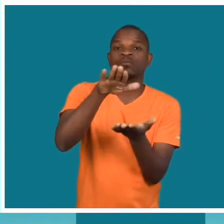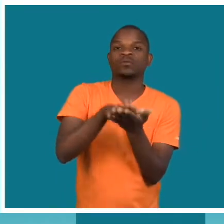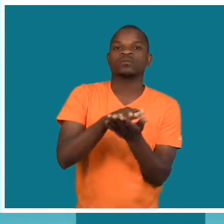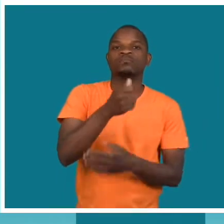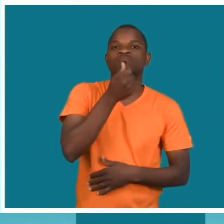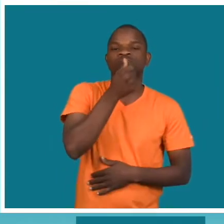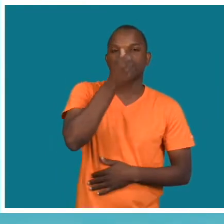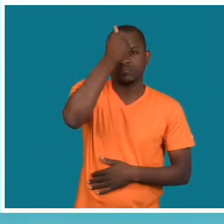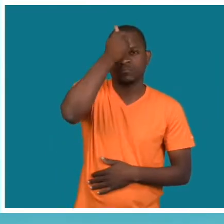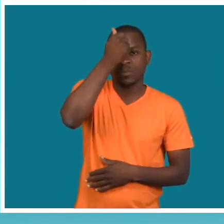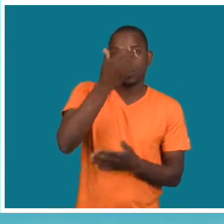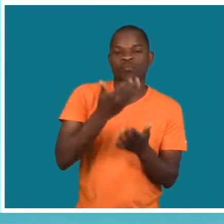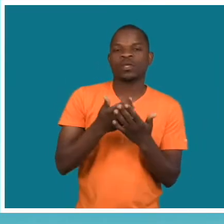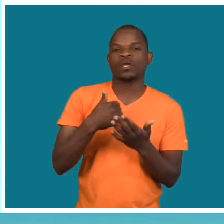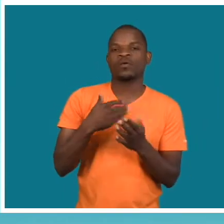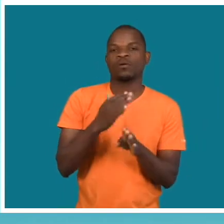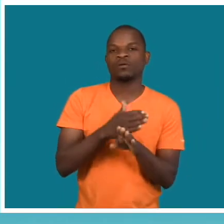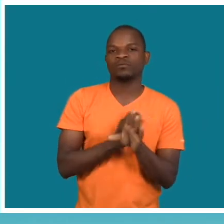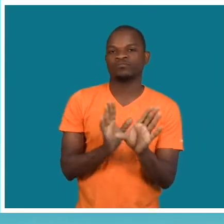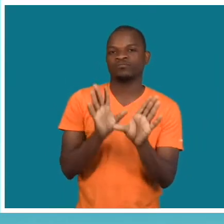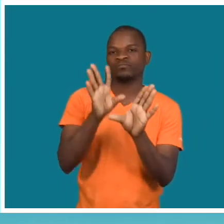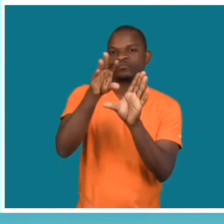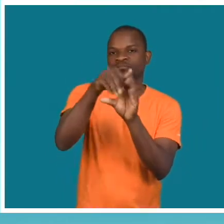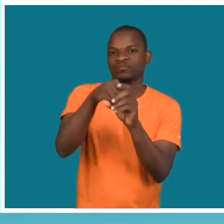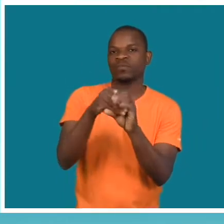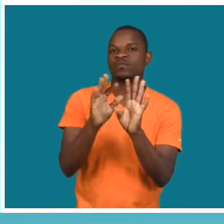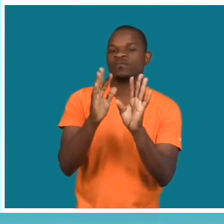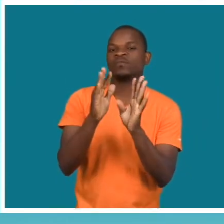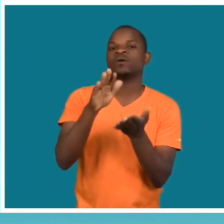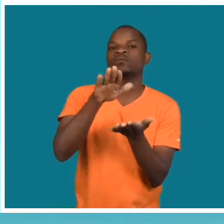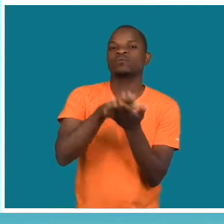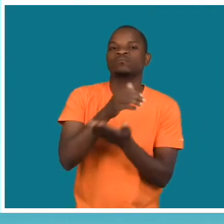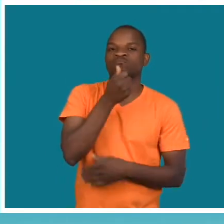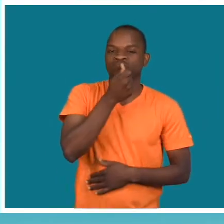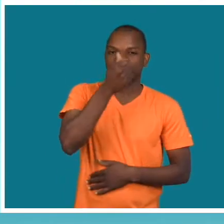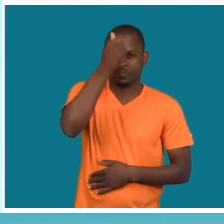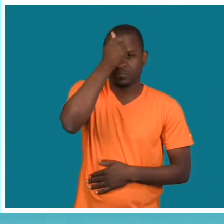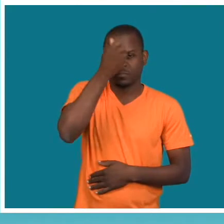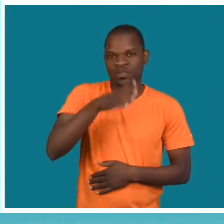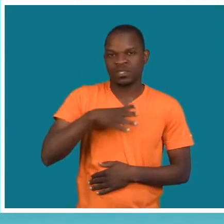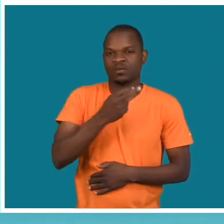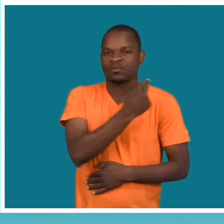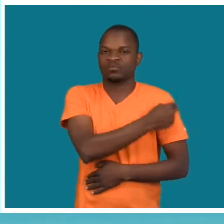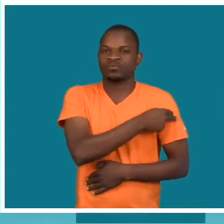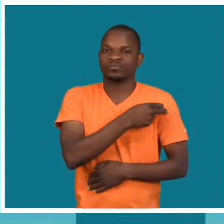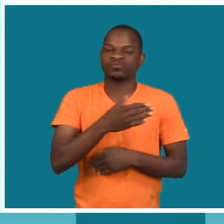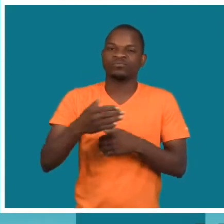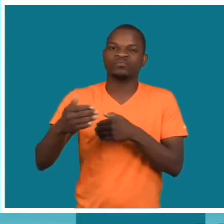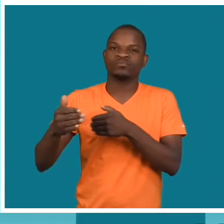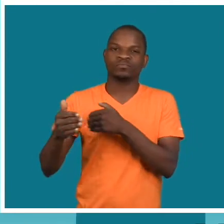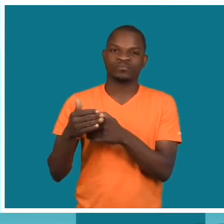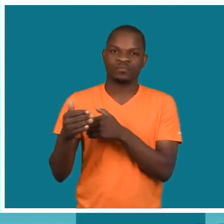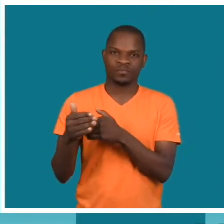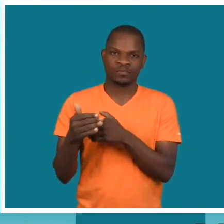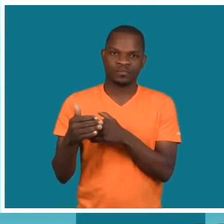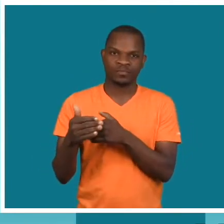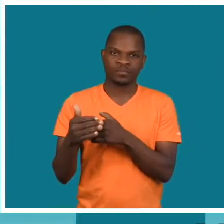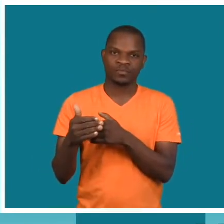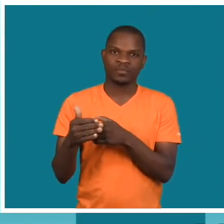a nossa casa estava mesmo próximo do hospital, ali dentro do quartelo. E dali,